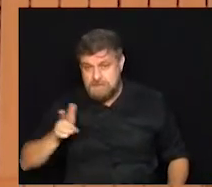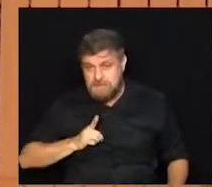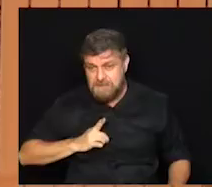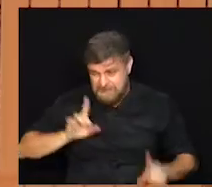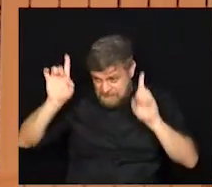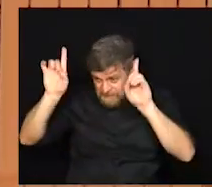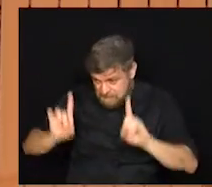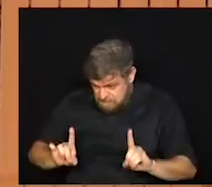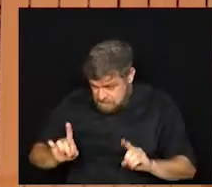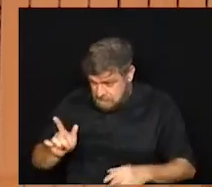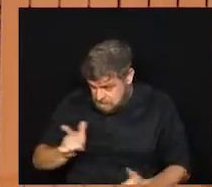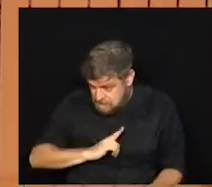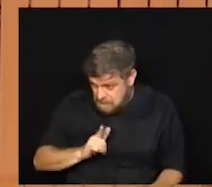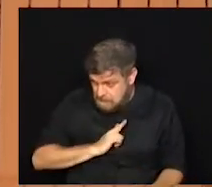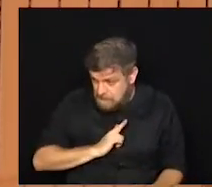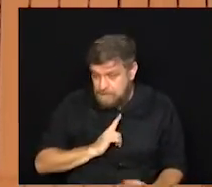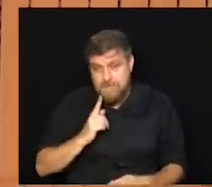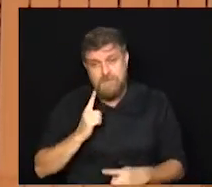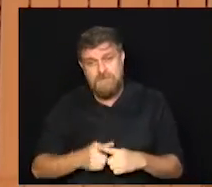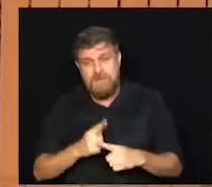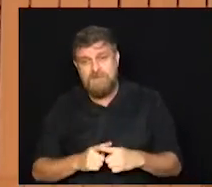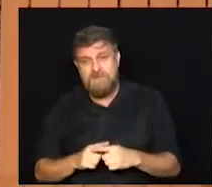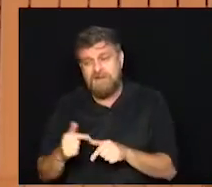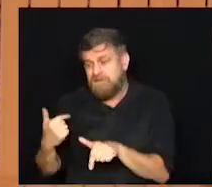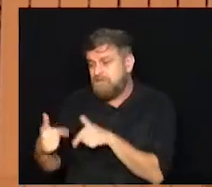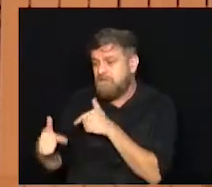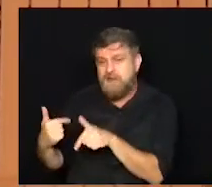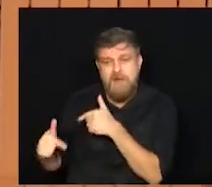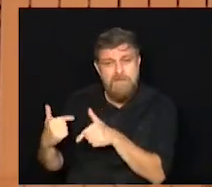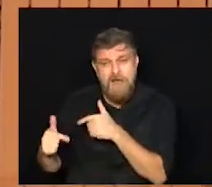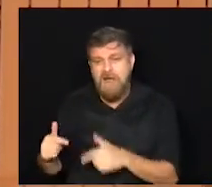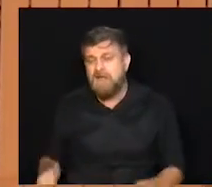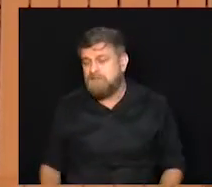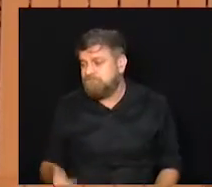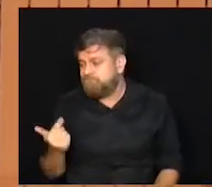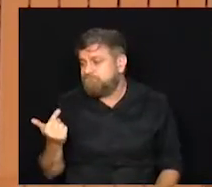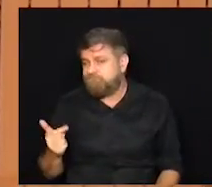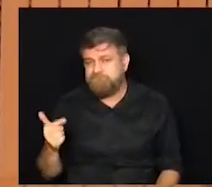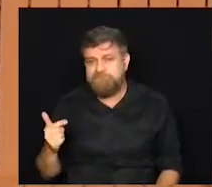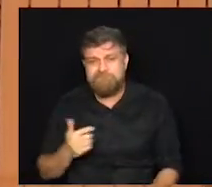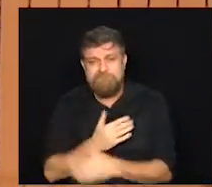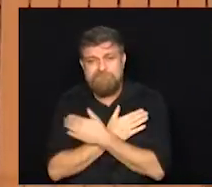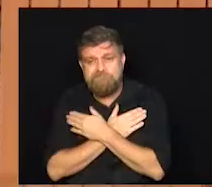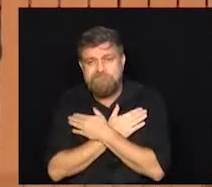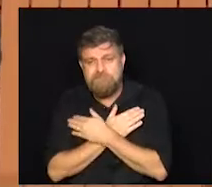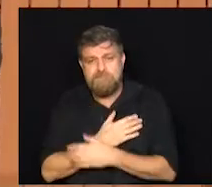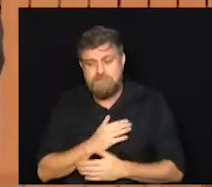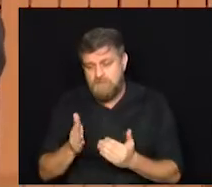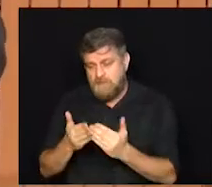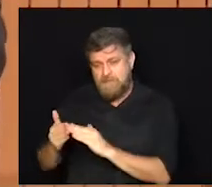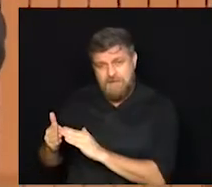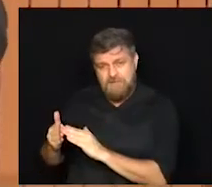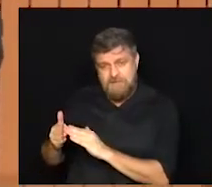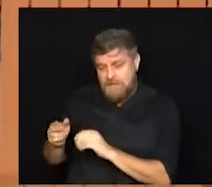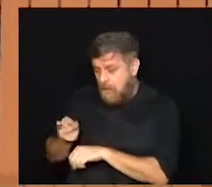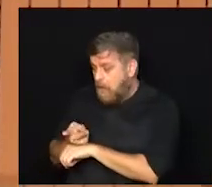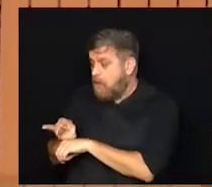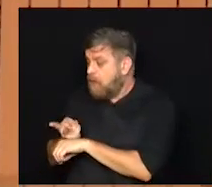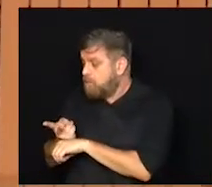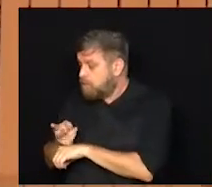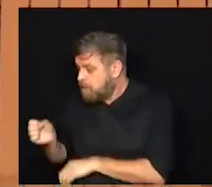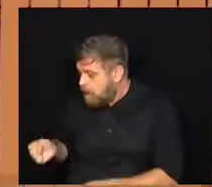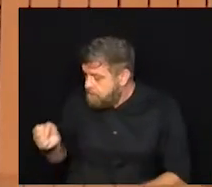físico? Por quê? Porque não trabalham, porque não tem esses órgãos que vão na periferia e buscam essas pessoas para